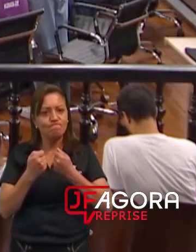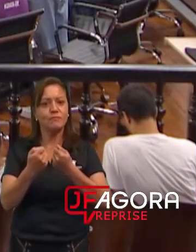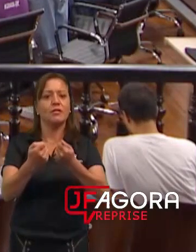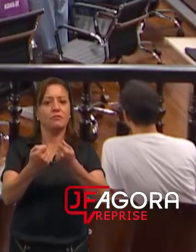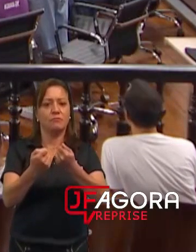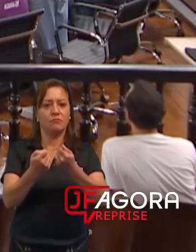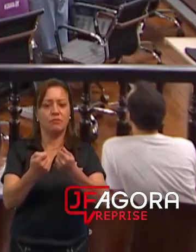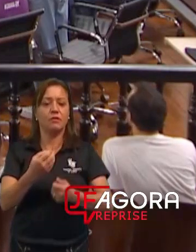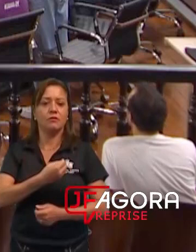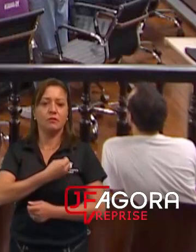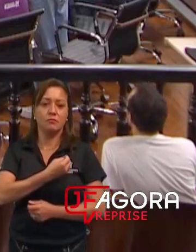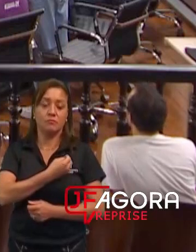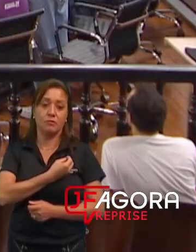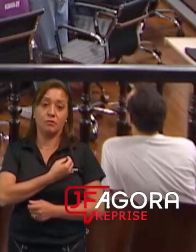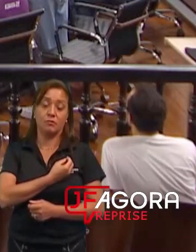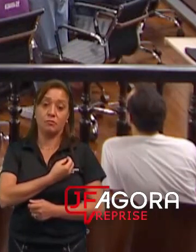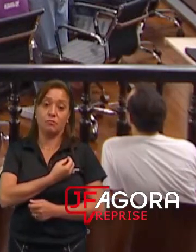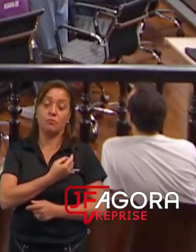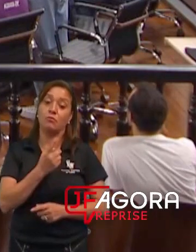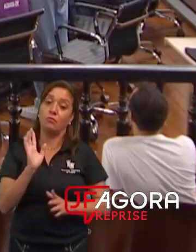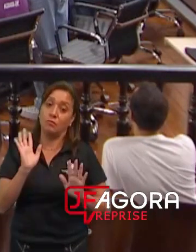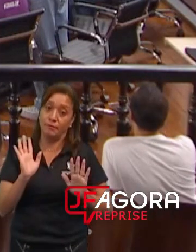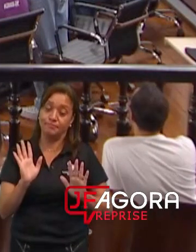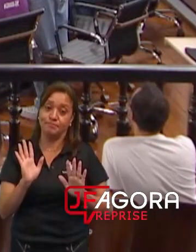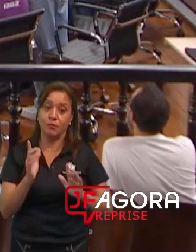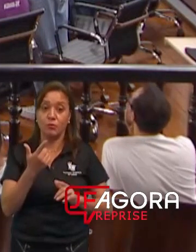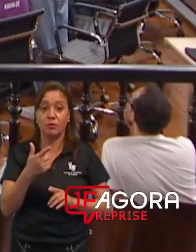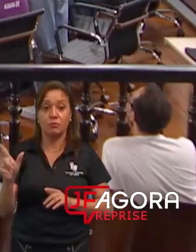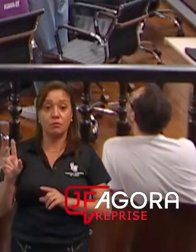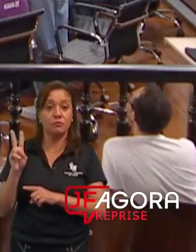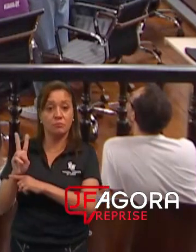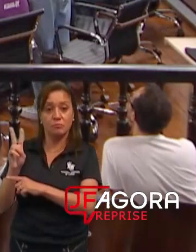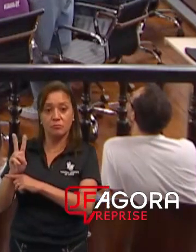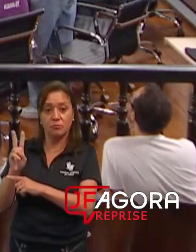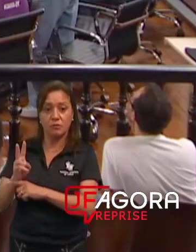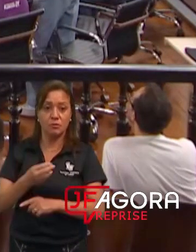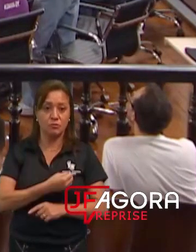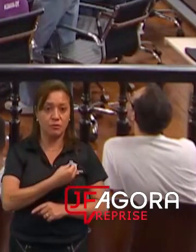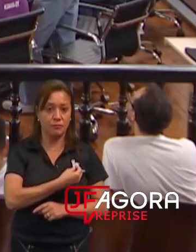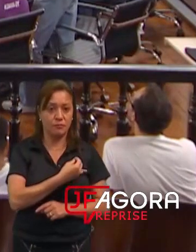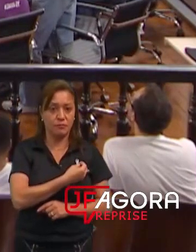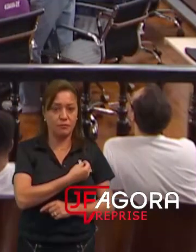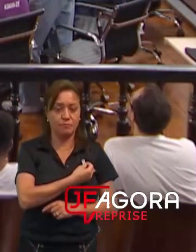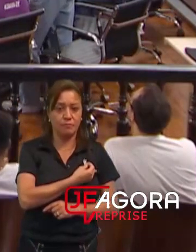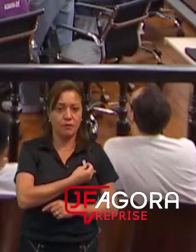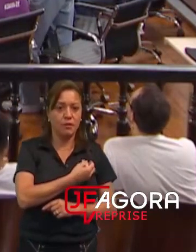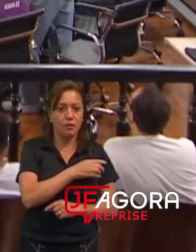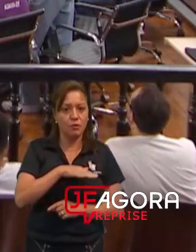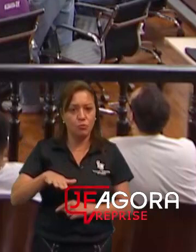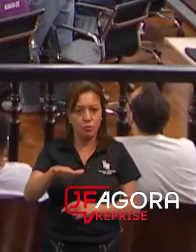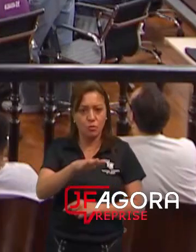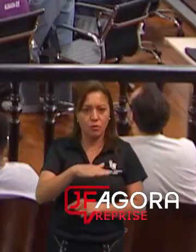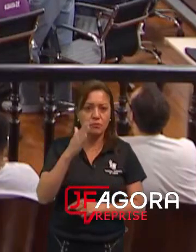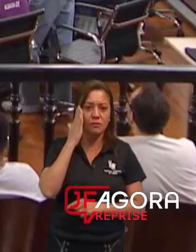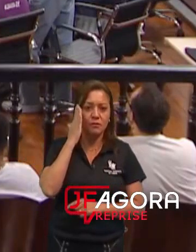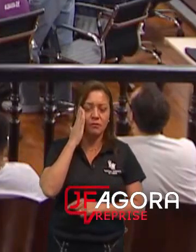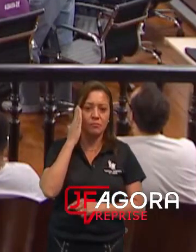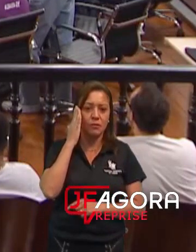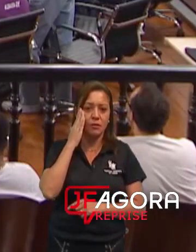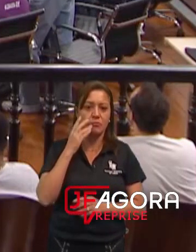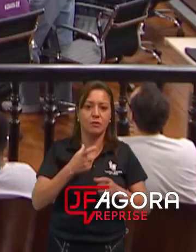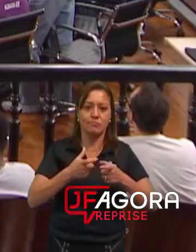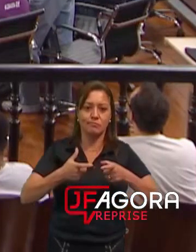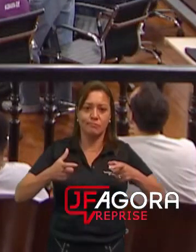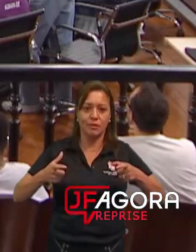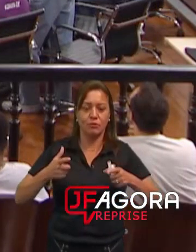é defender a vida, outra coisa é proteger a vida. E a gente sabe que que a maioria das armas que estão no nosso país e que